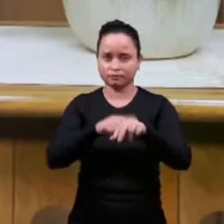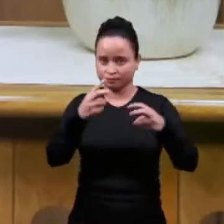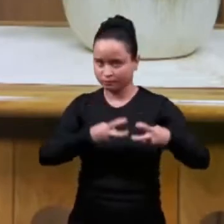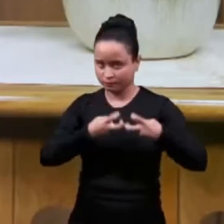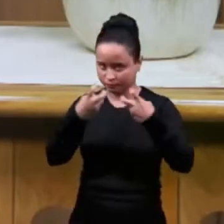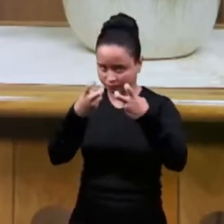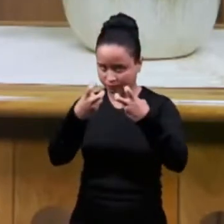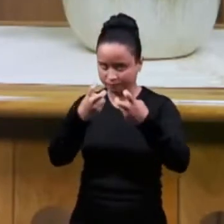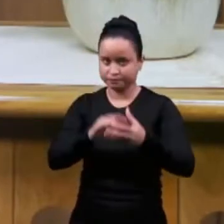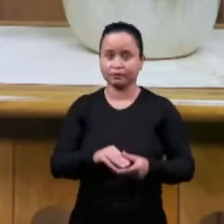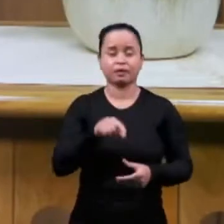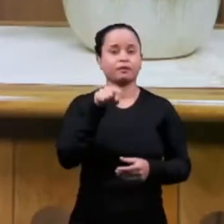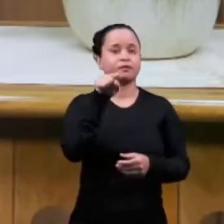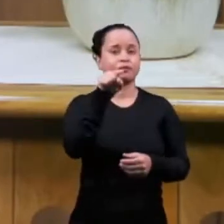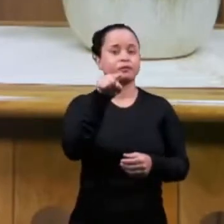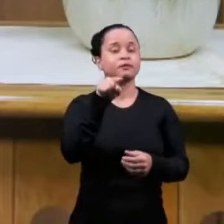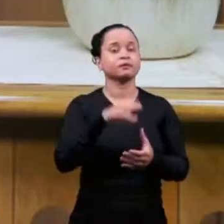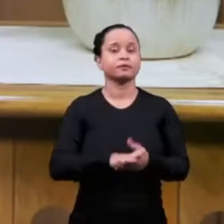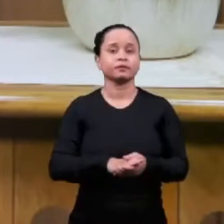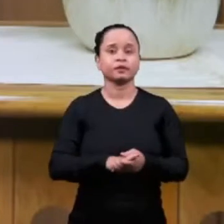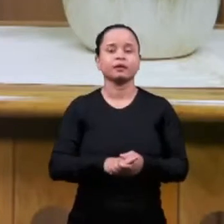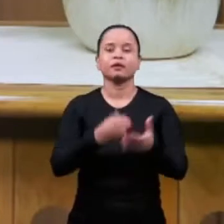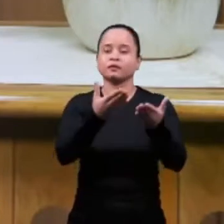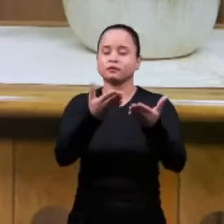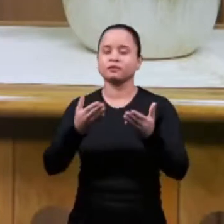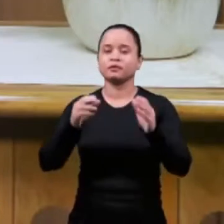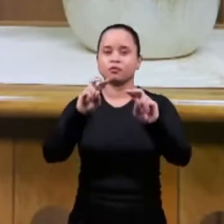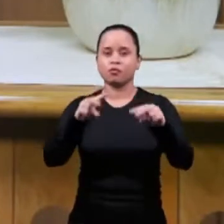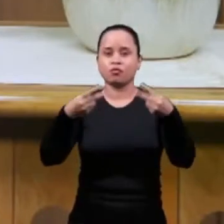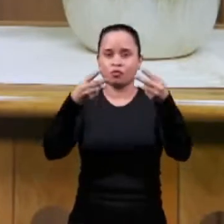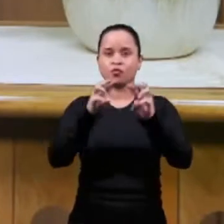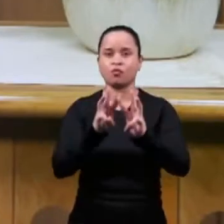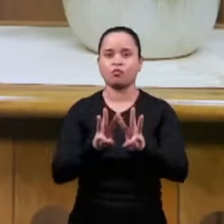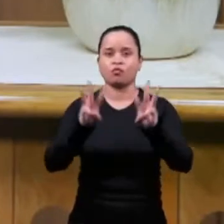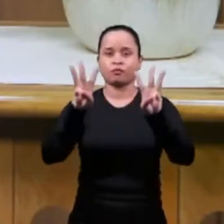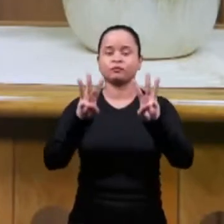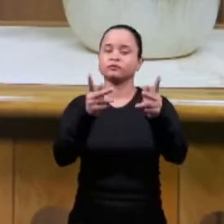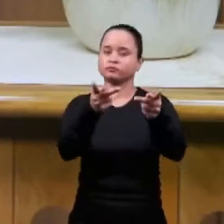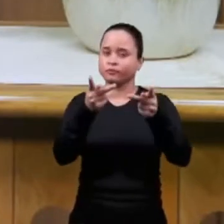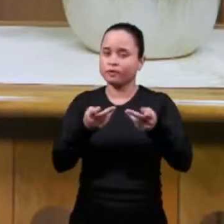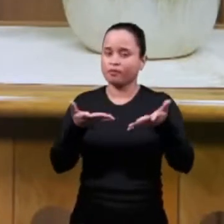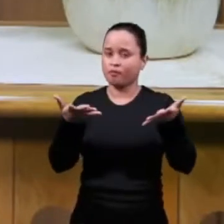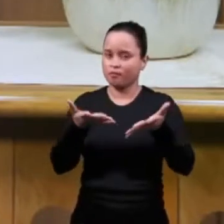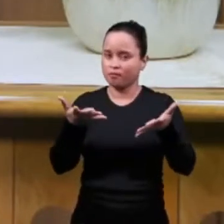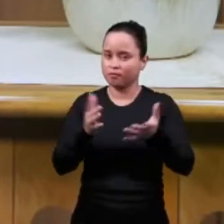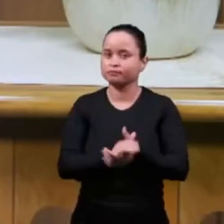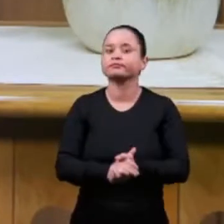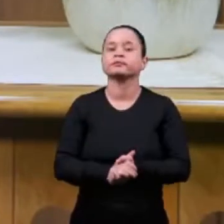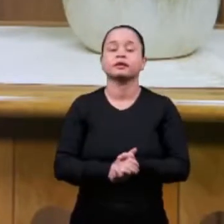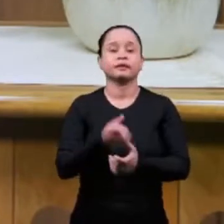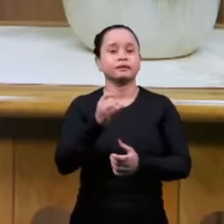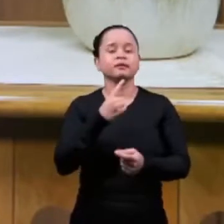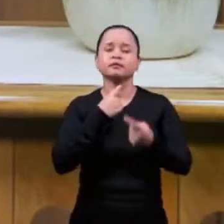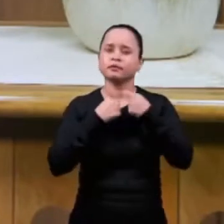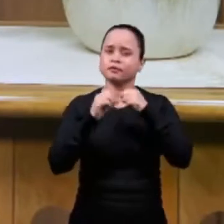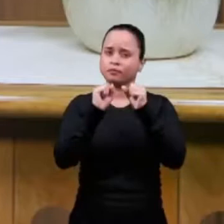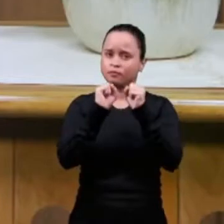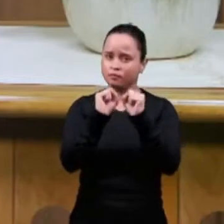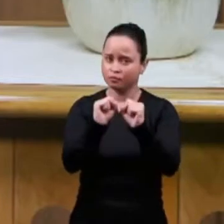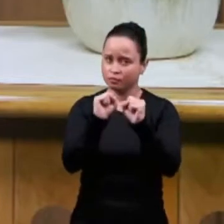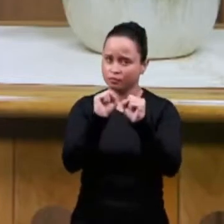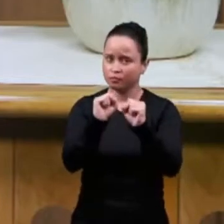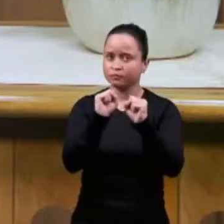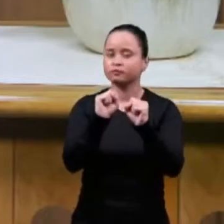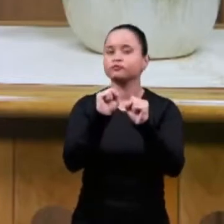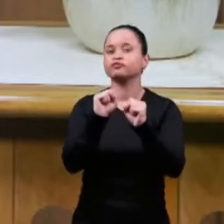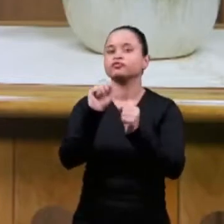Jesus. A você que recebeu o link, que está nos visitando, podemos dizer assim, se desejar, pode nos acompanhar nesse